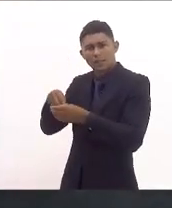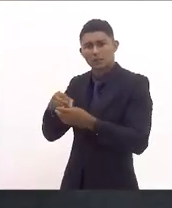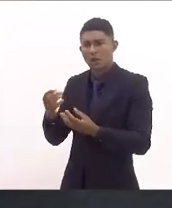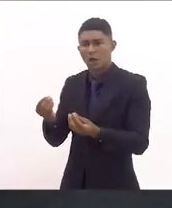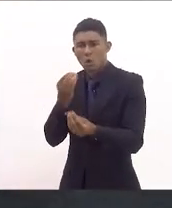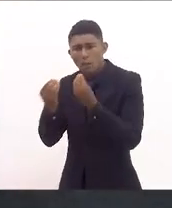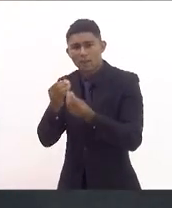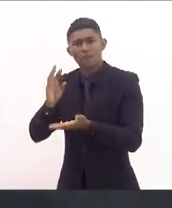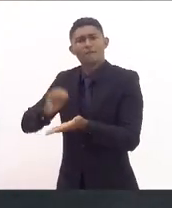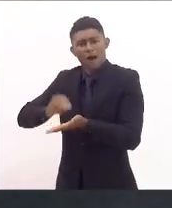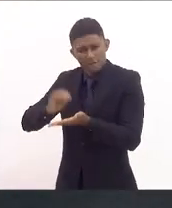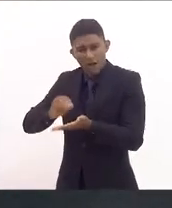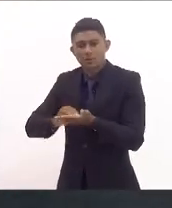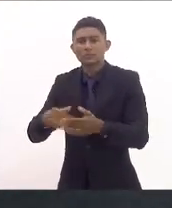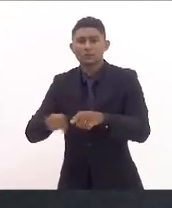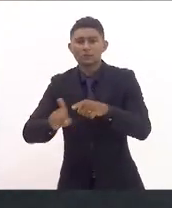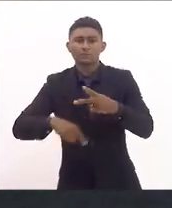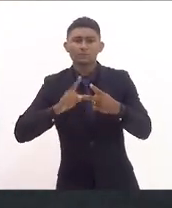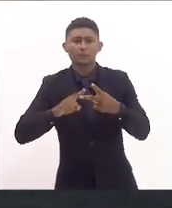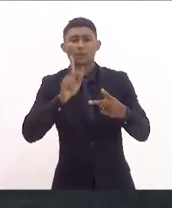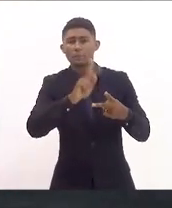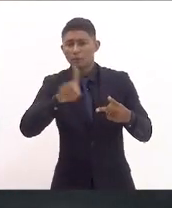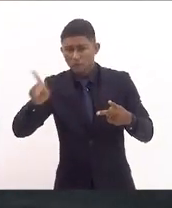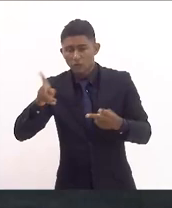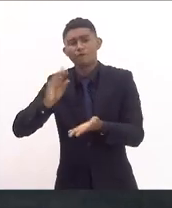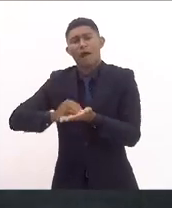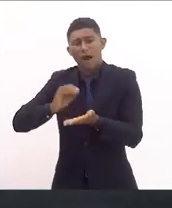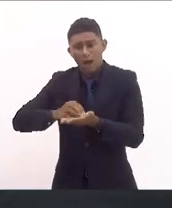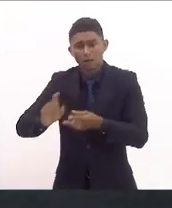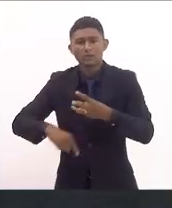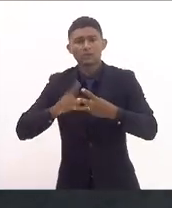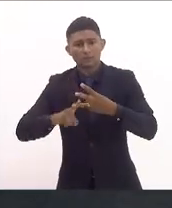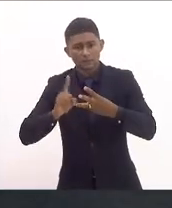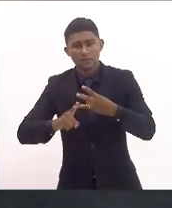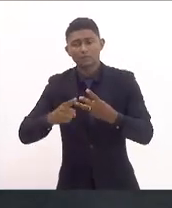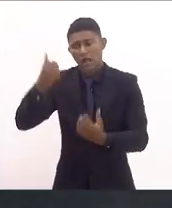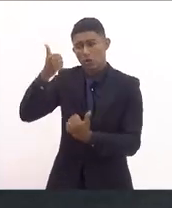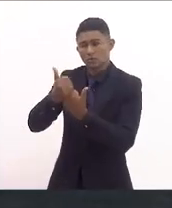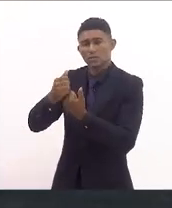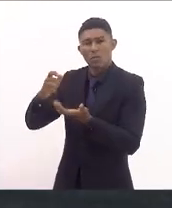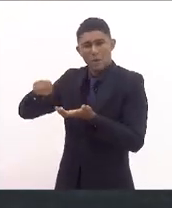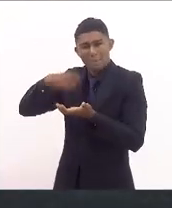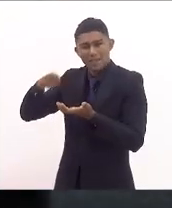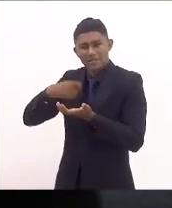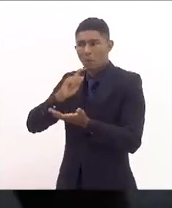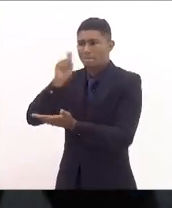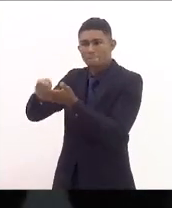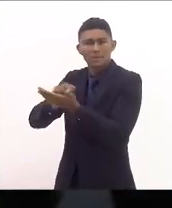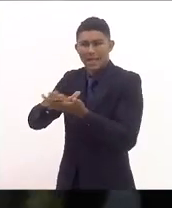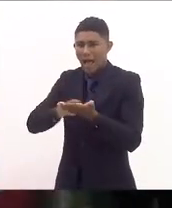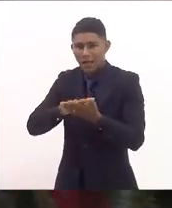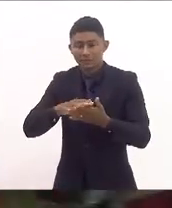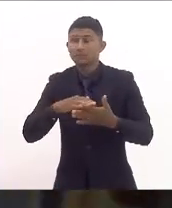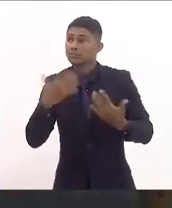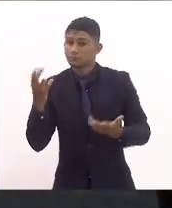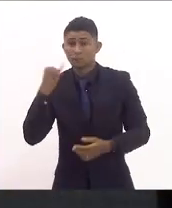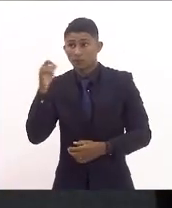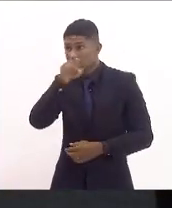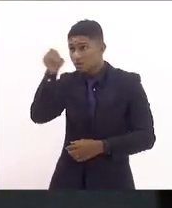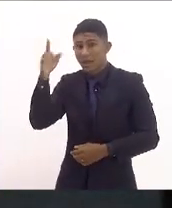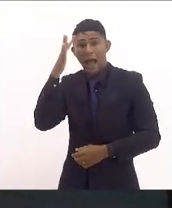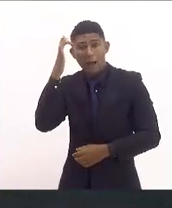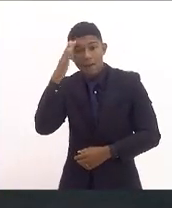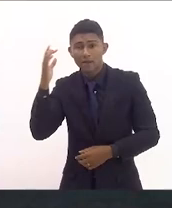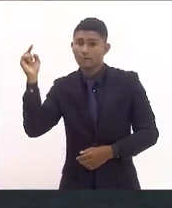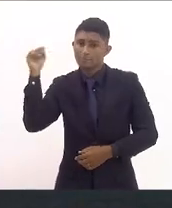tem problema de carência de professores tem o problema do auxílio-alimentação amanhã é muito importante que vocês estejam aqui